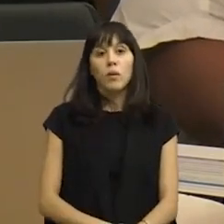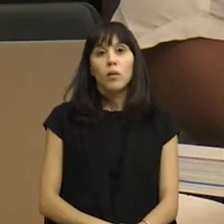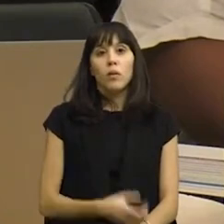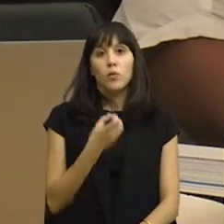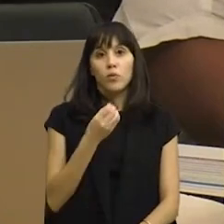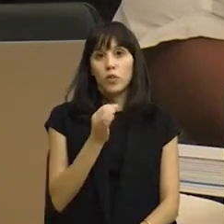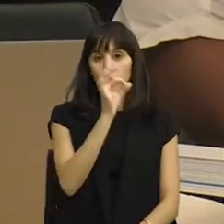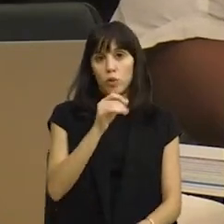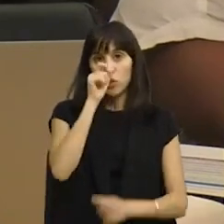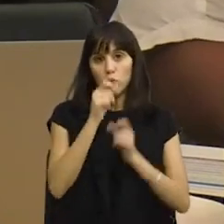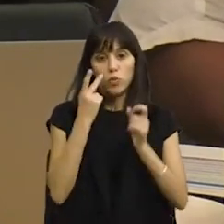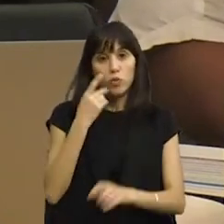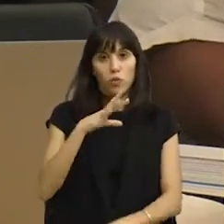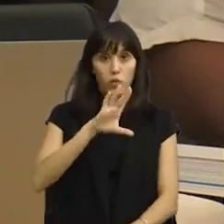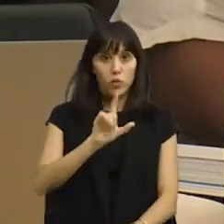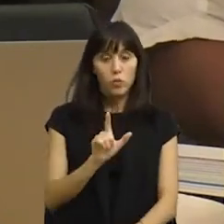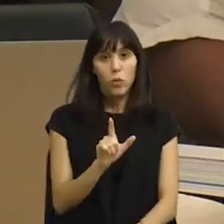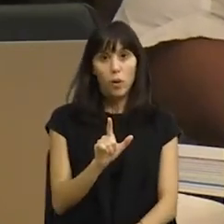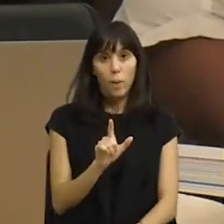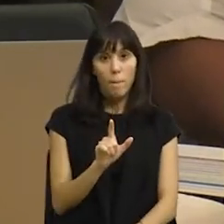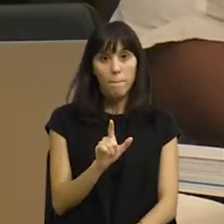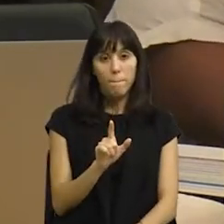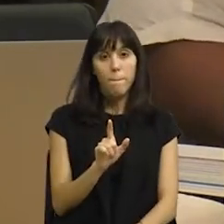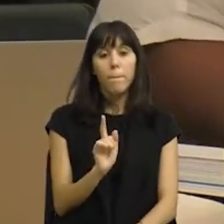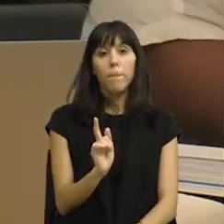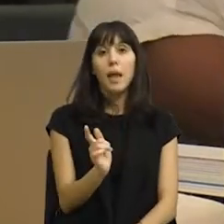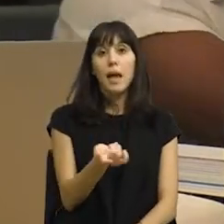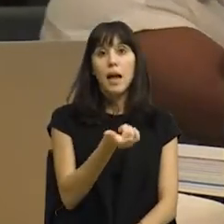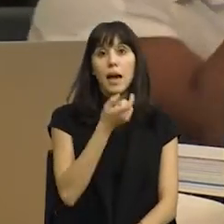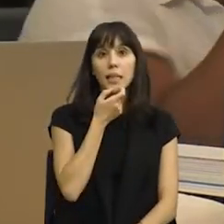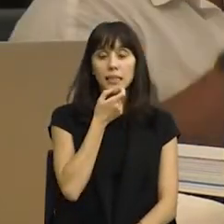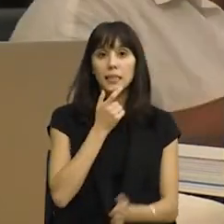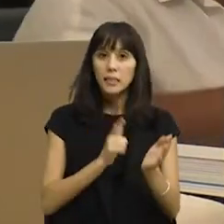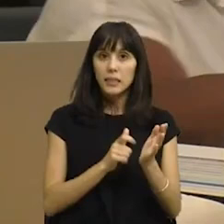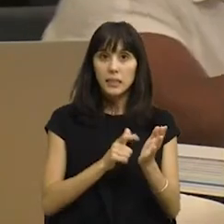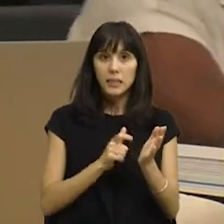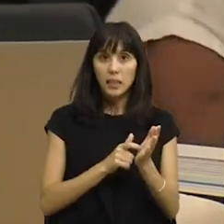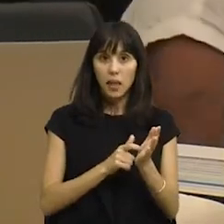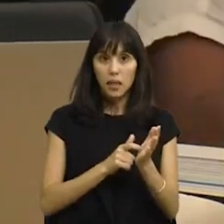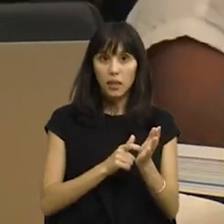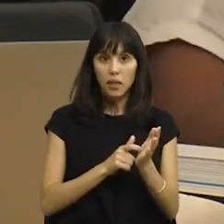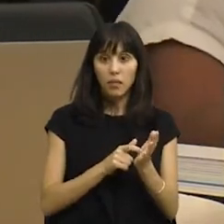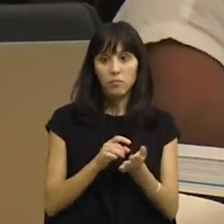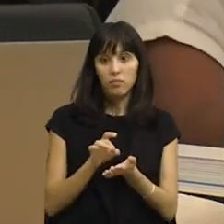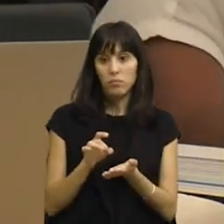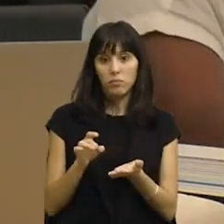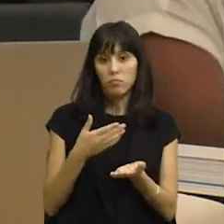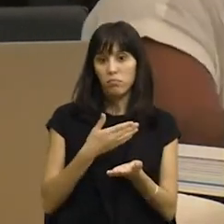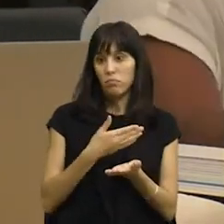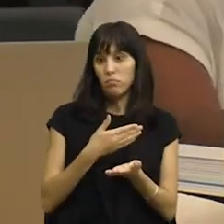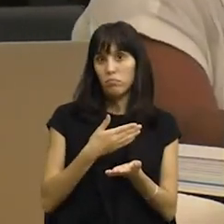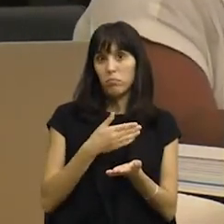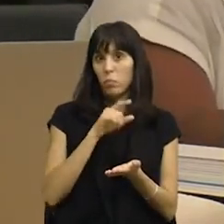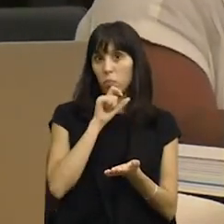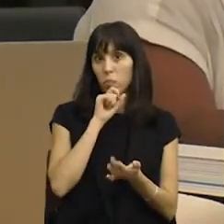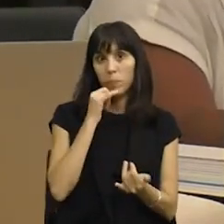de 90% da população residente na cidade, em caso de necessidade, está excluída, ou está em